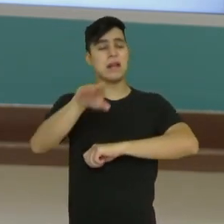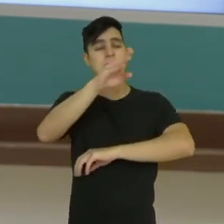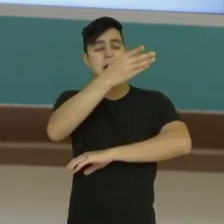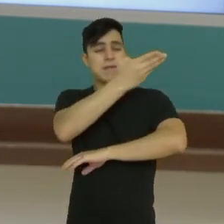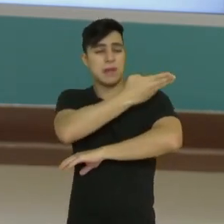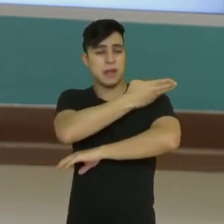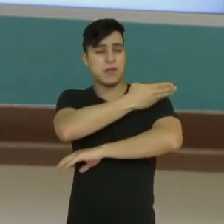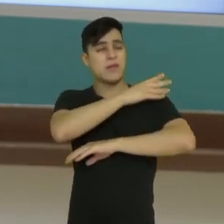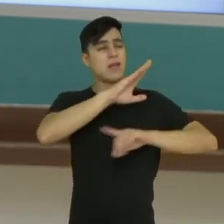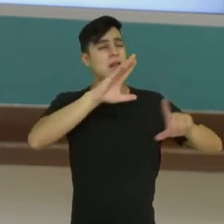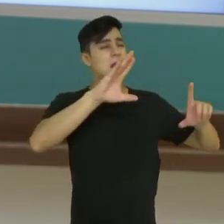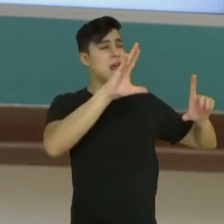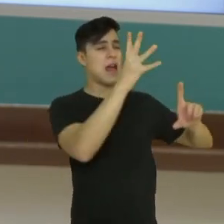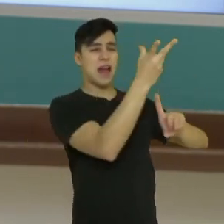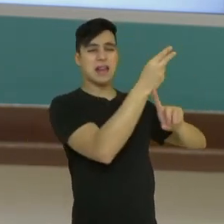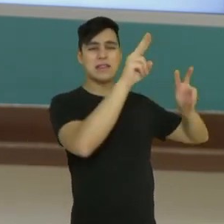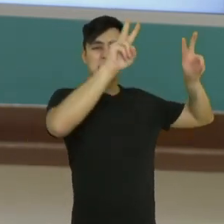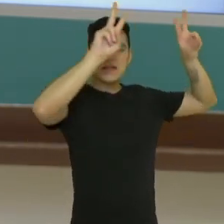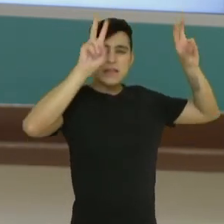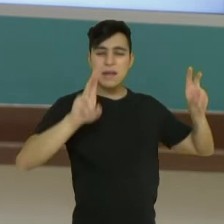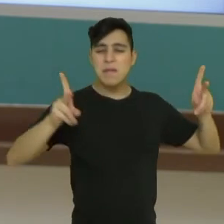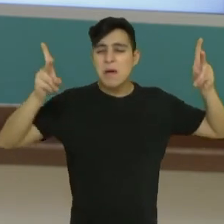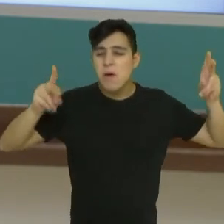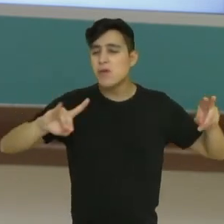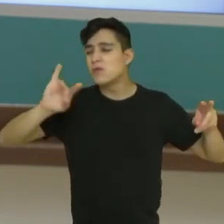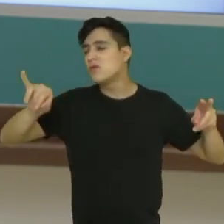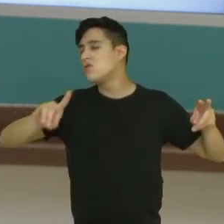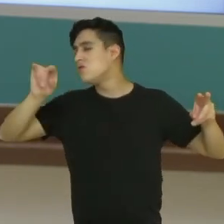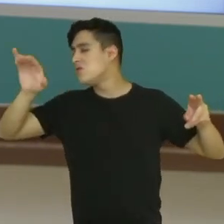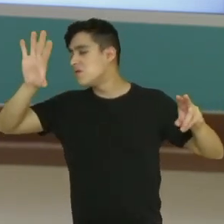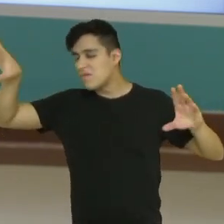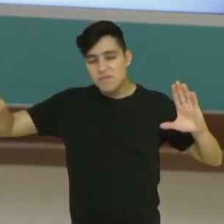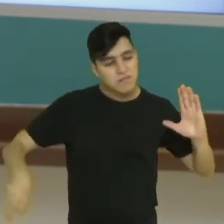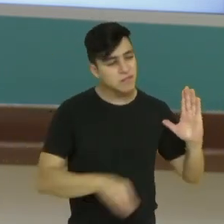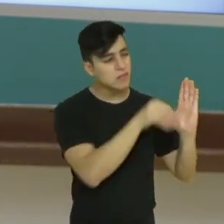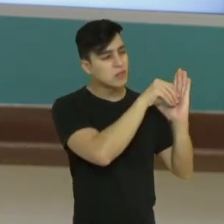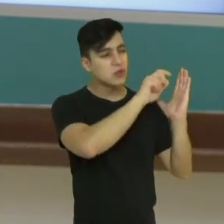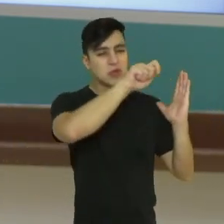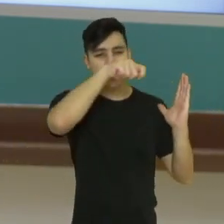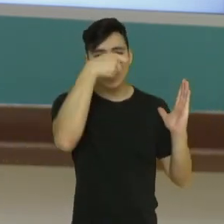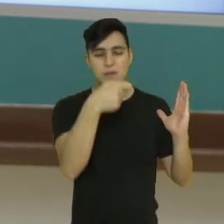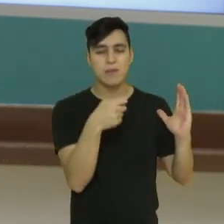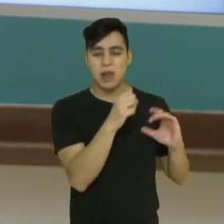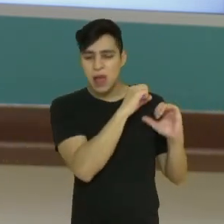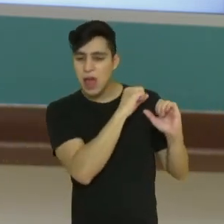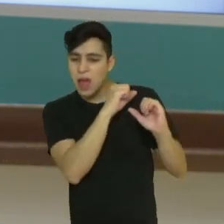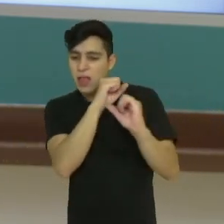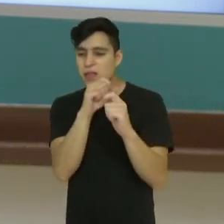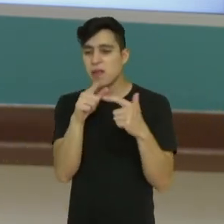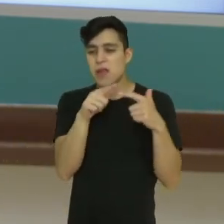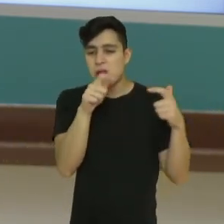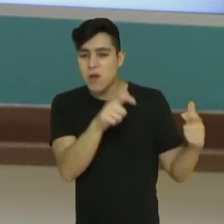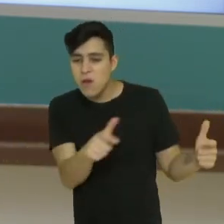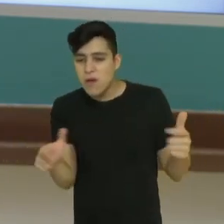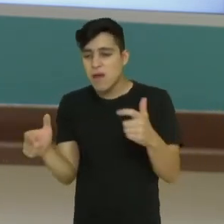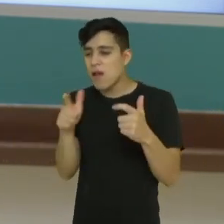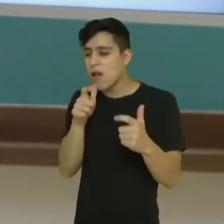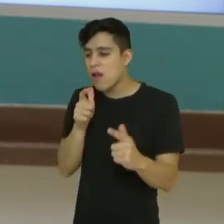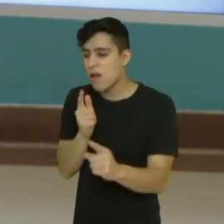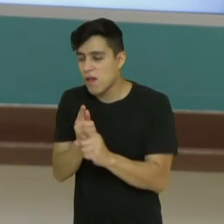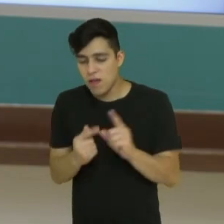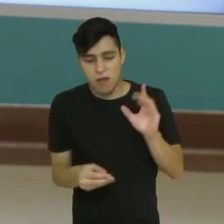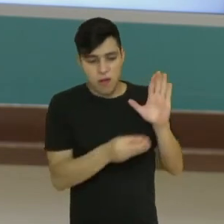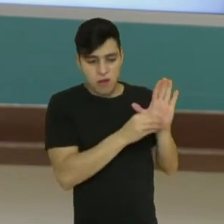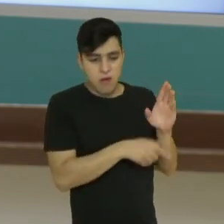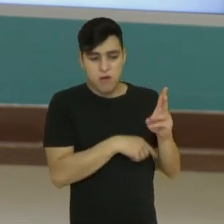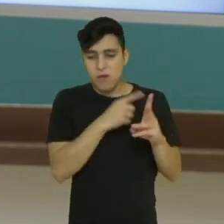arte do cotidiano, que a pessoa ia reproduzindo aquilo que existia, com relação à caça, com relação a locais de água, localização